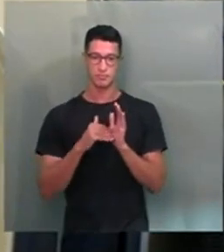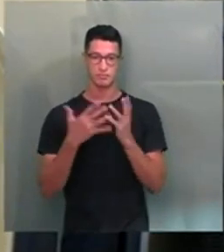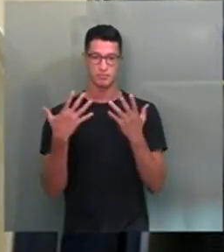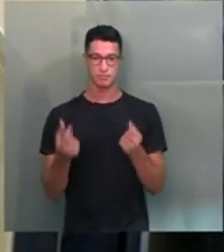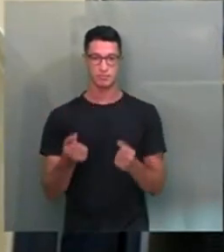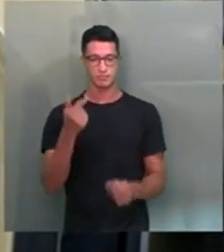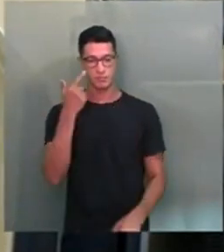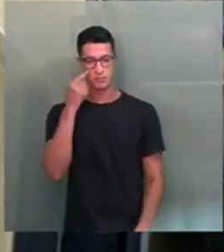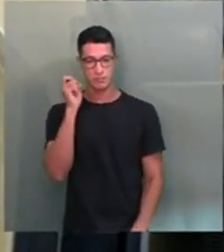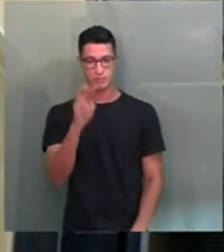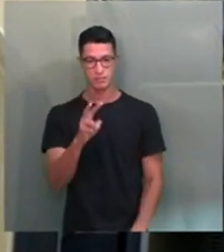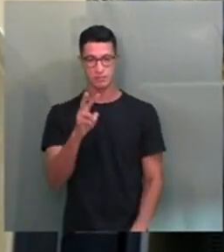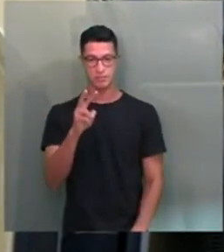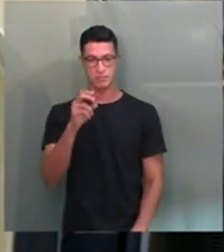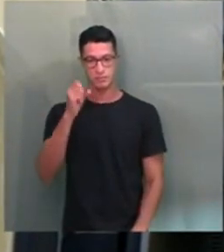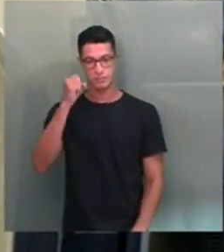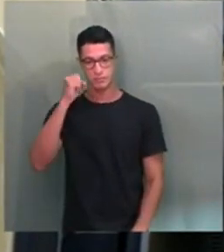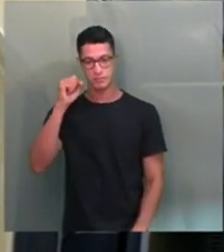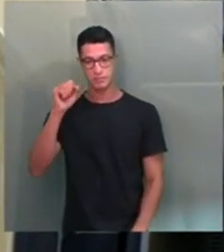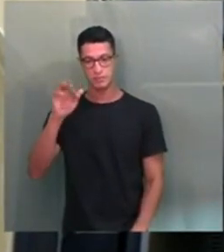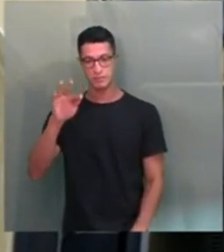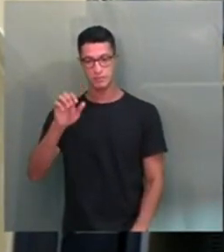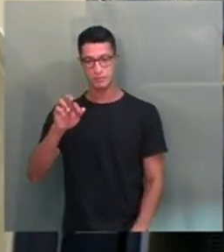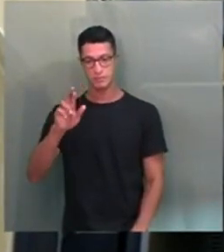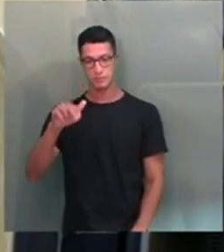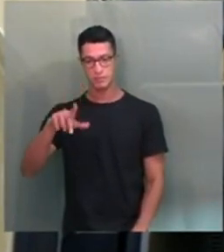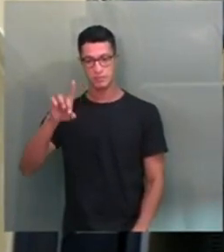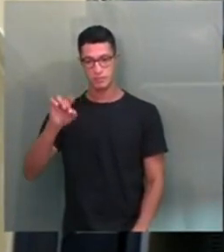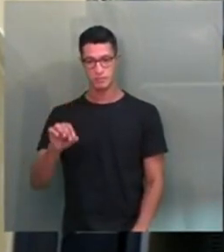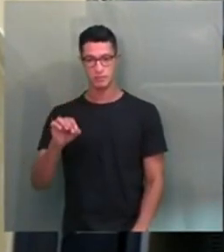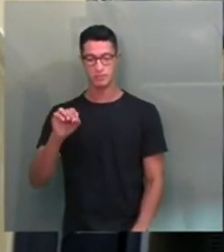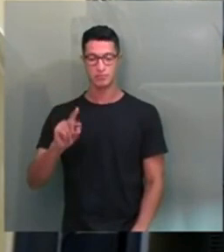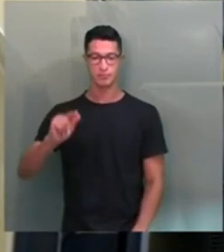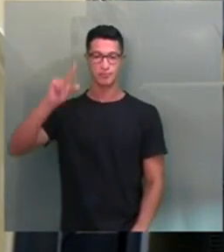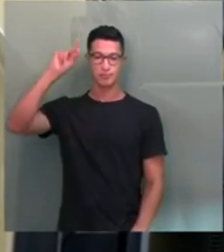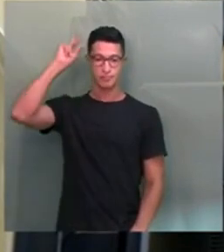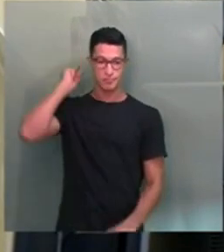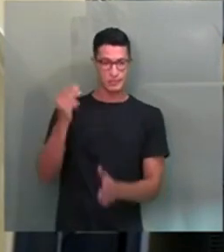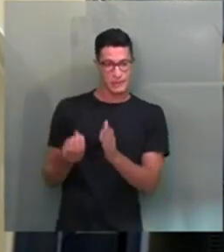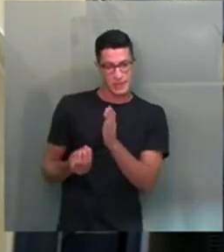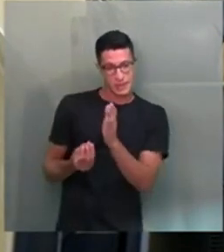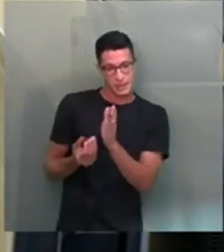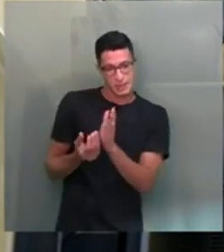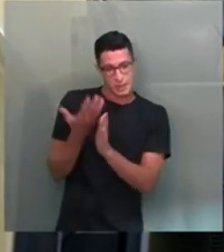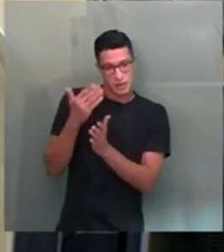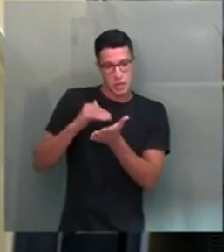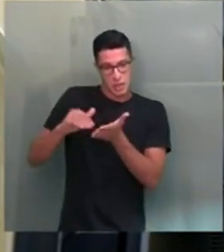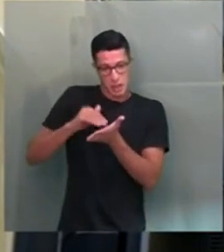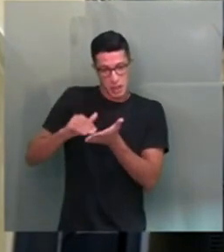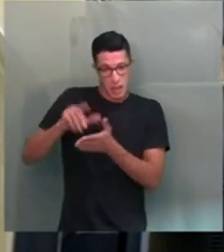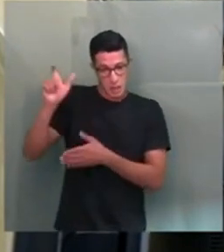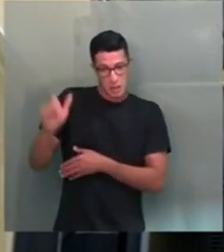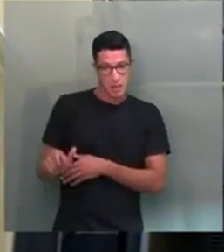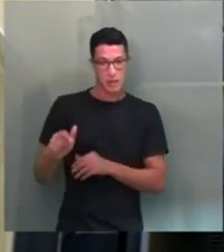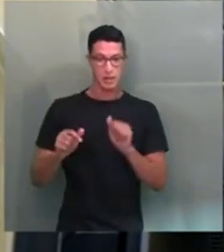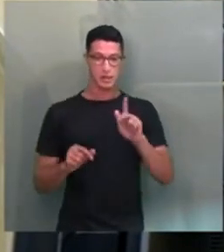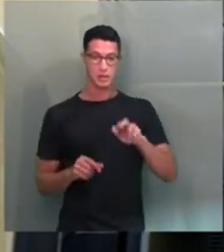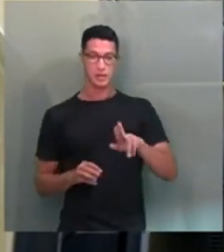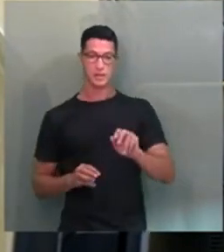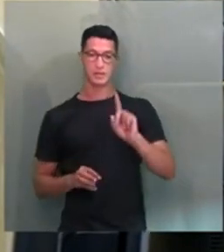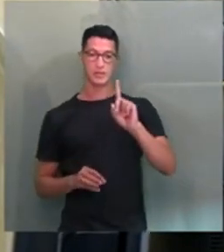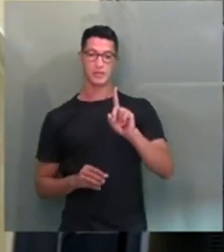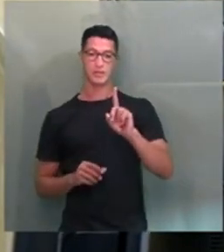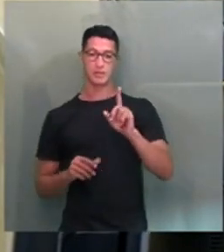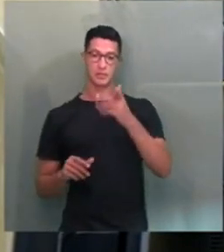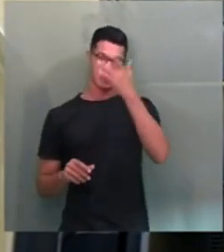ouvir o senhor Fernando César Mesquita, secretário de Comunicação à época da criação da Rádio Senado e da Agência Senado, que tem